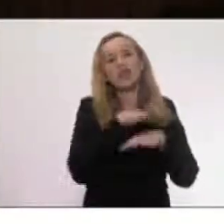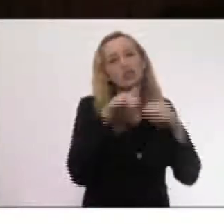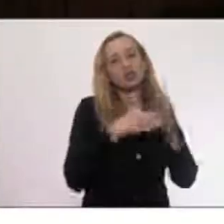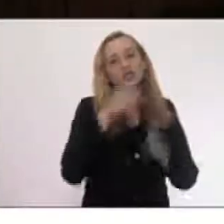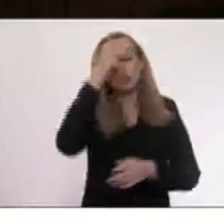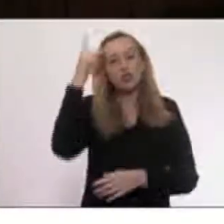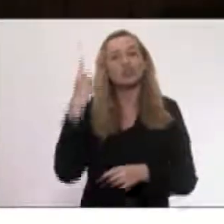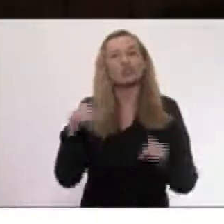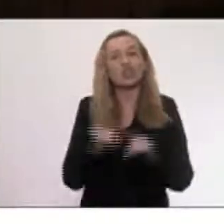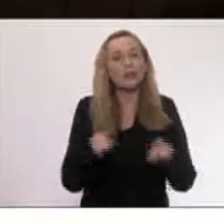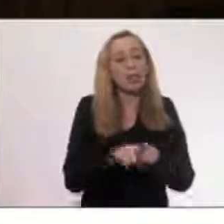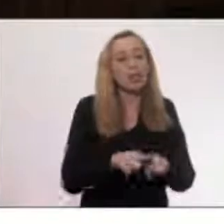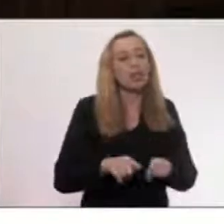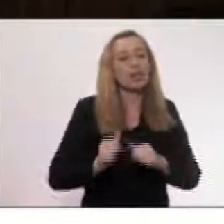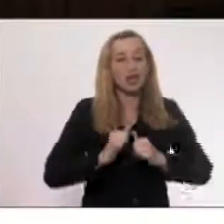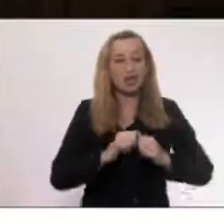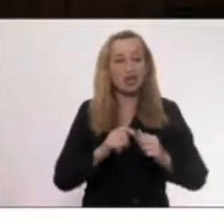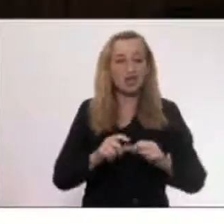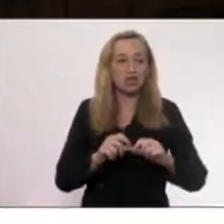pessoas também que nos acompanham,